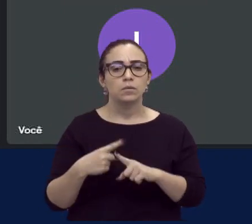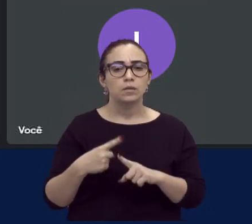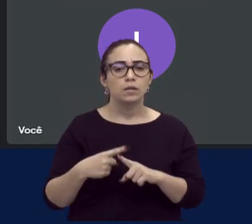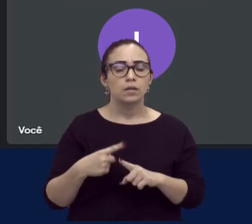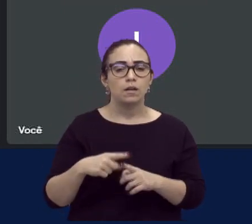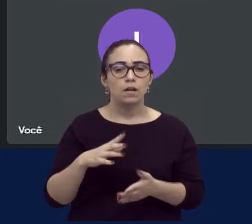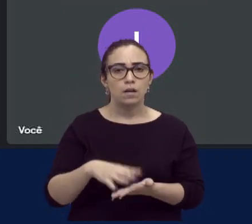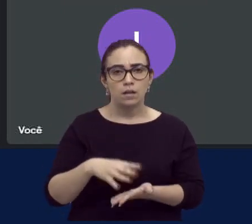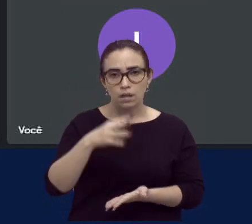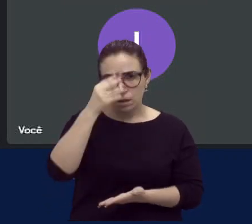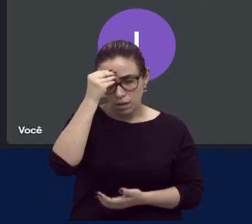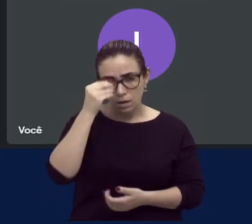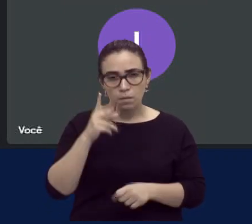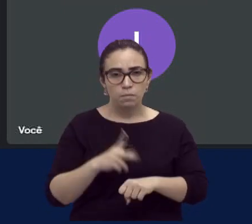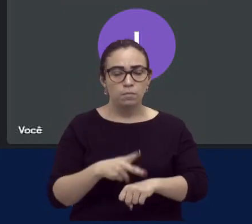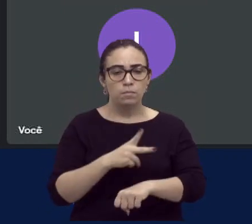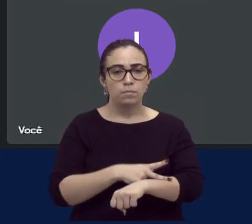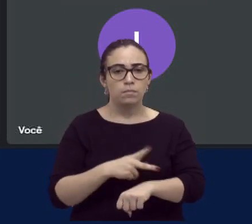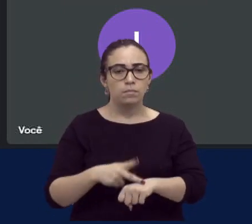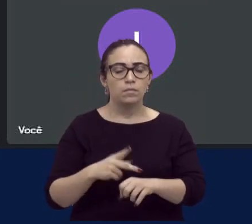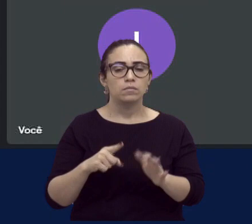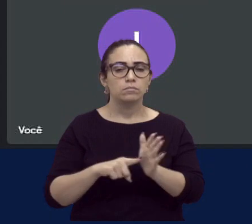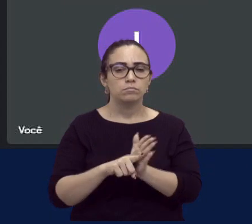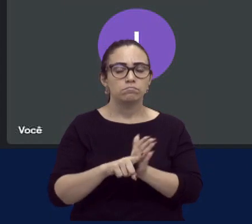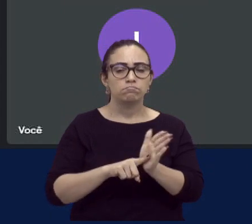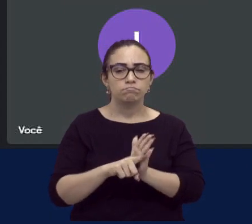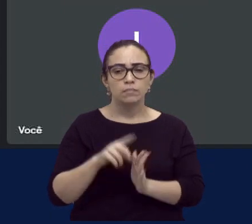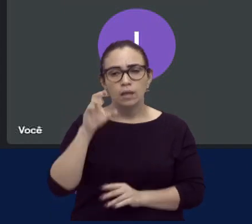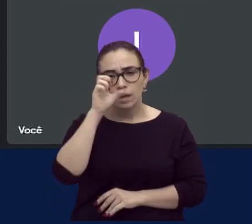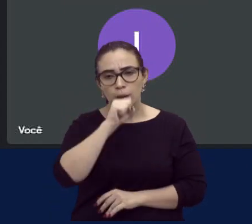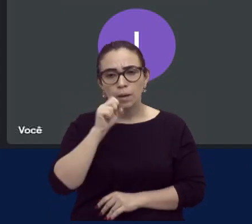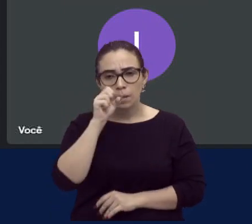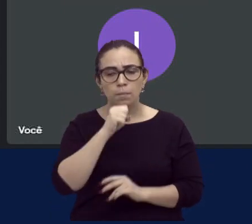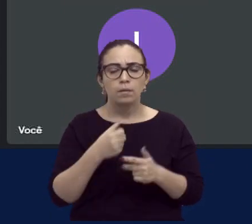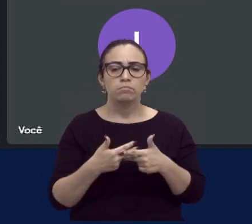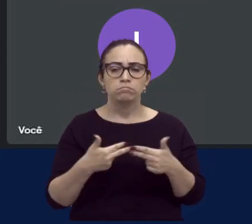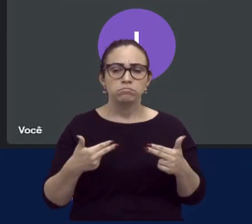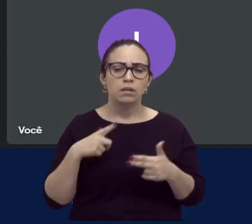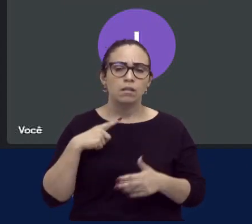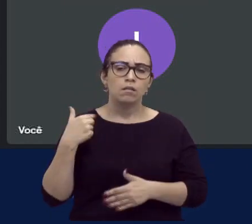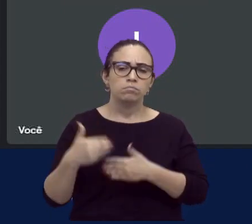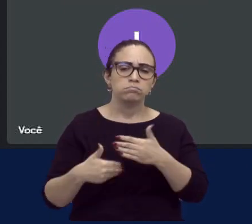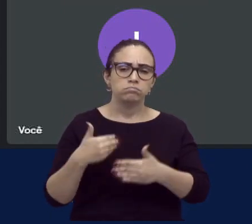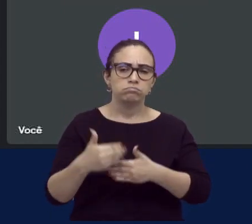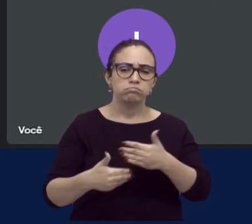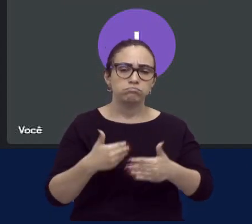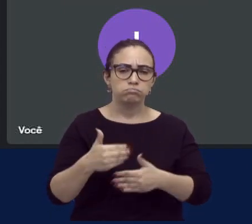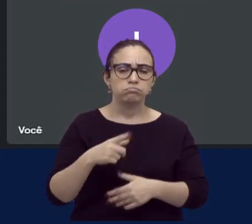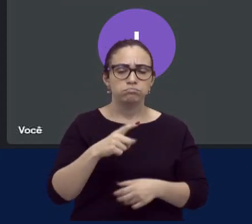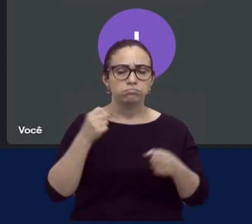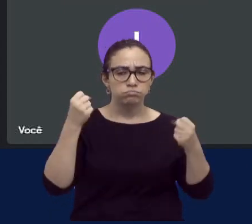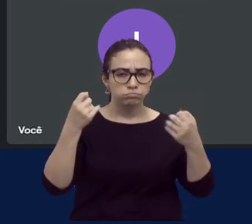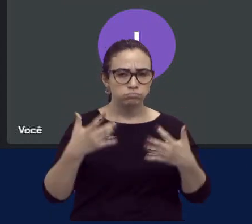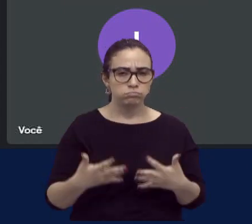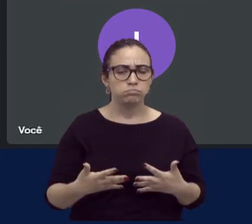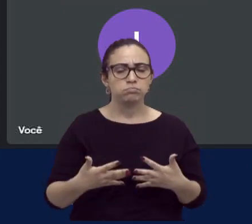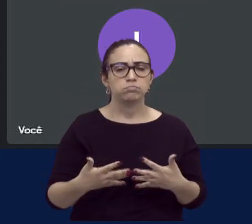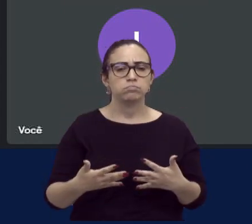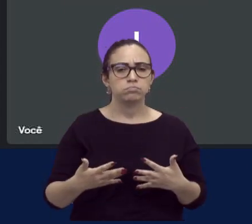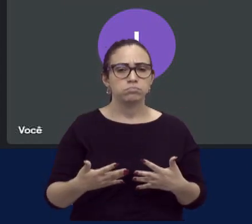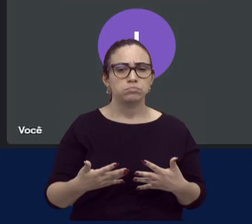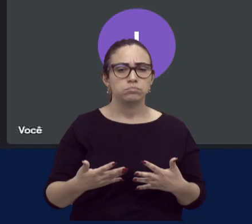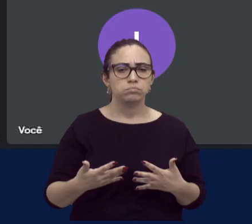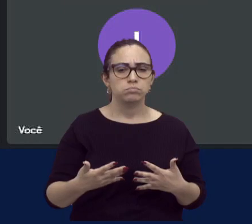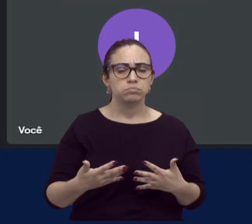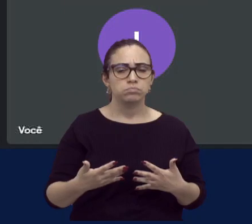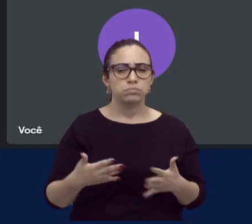da pedagogia, né, do fundamento teórico que se aprende na faculdade, passando por todo o ciclo, você falou aí basicamente todas as modalidades,